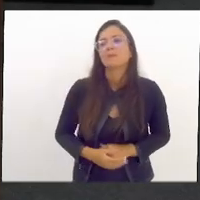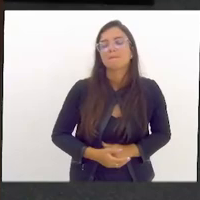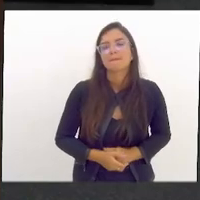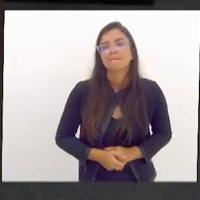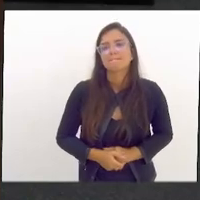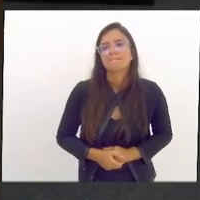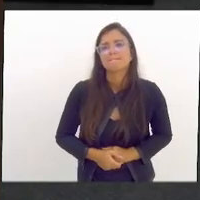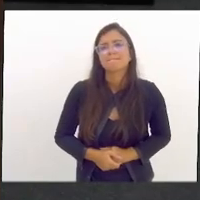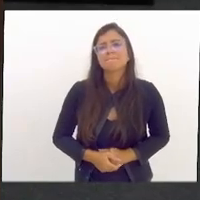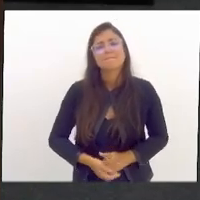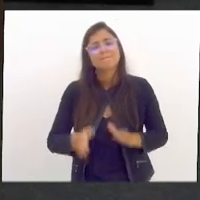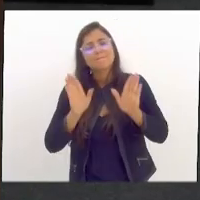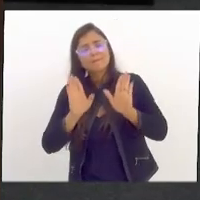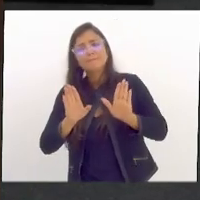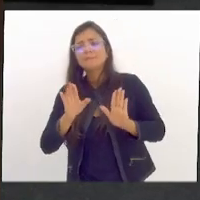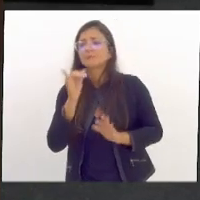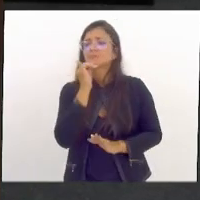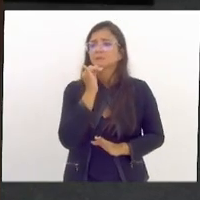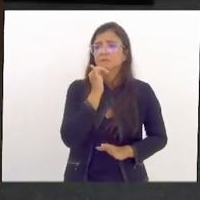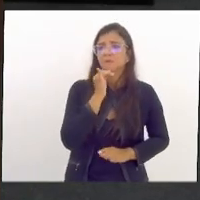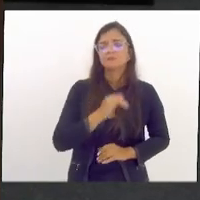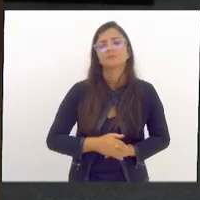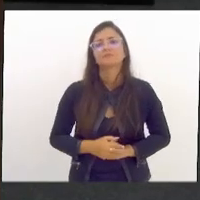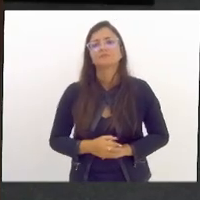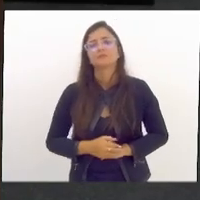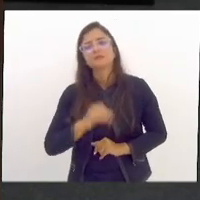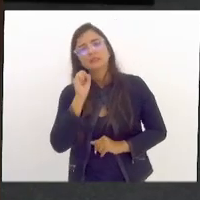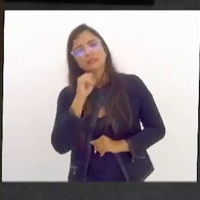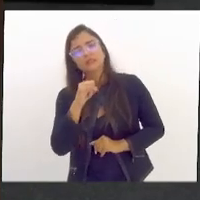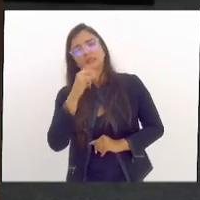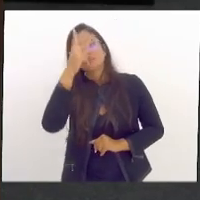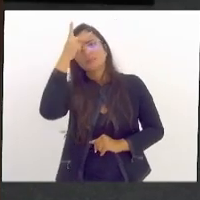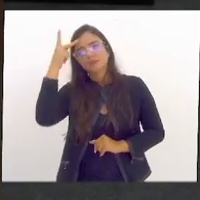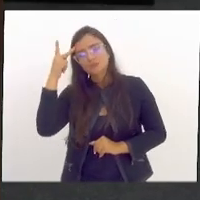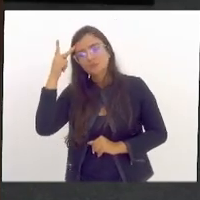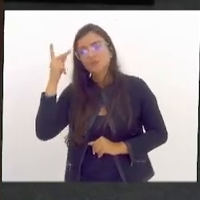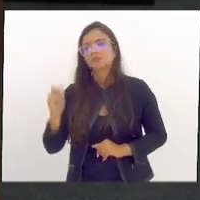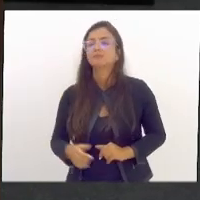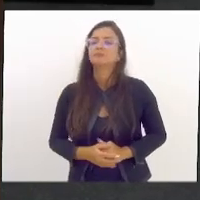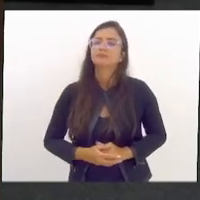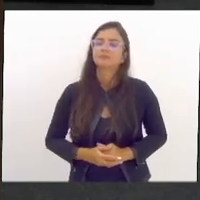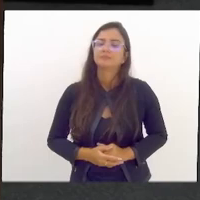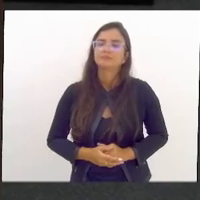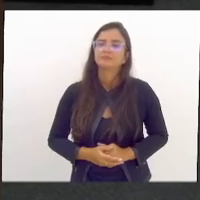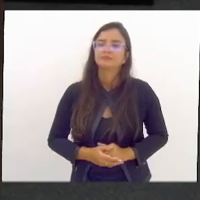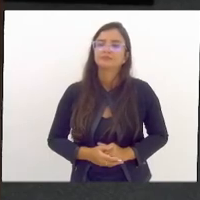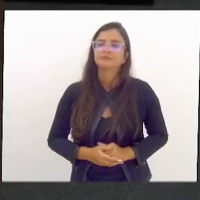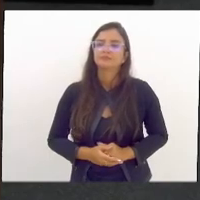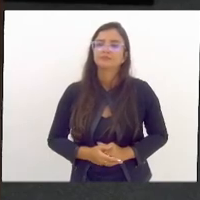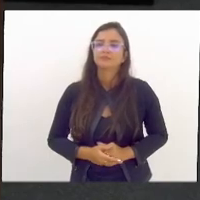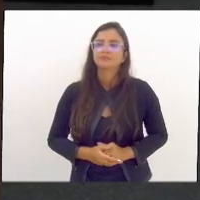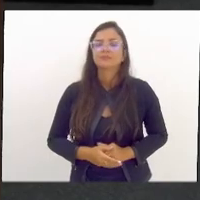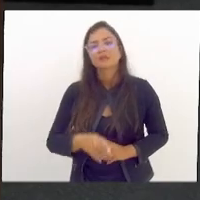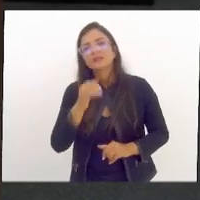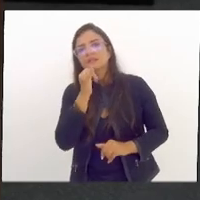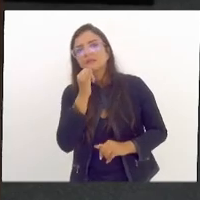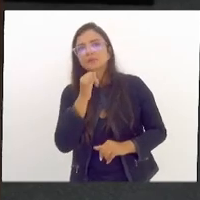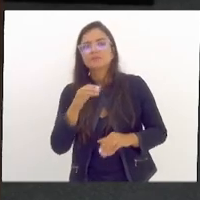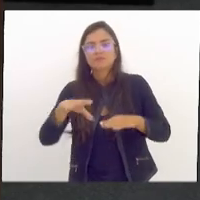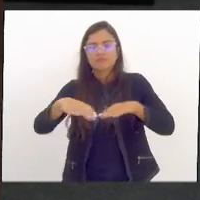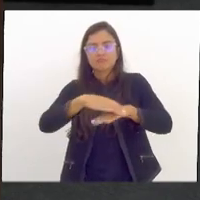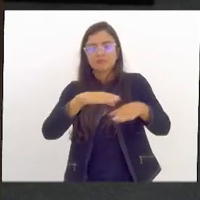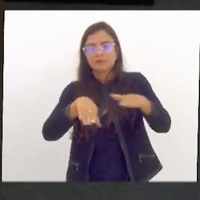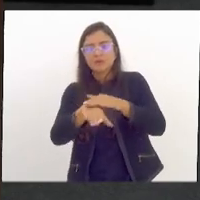Mas, se o cidadão está usando, para dirigir, uma sandália havaiana, está